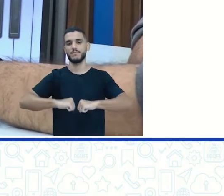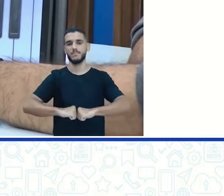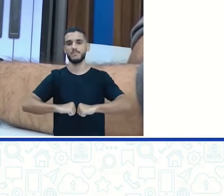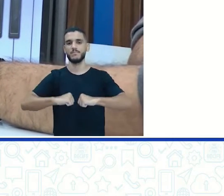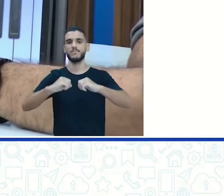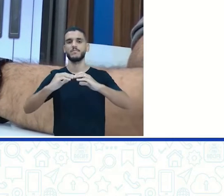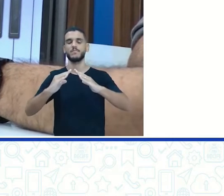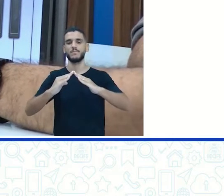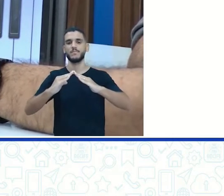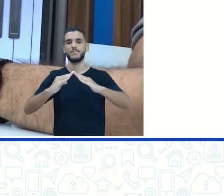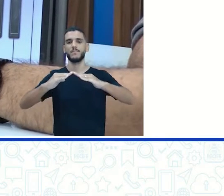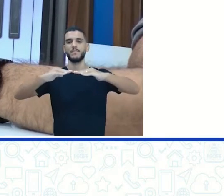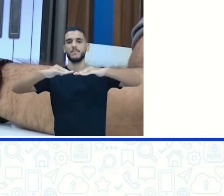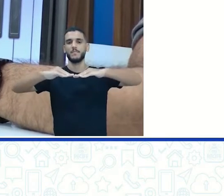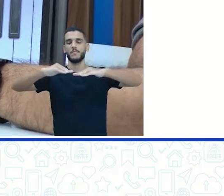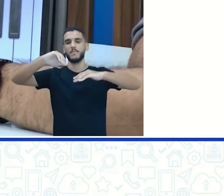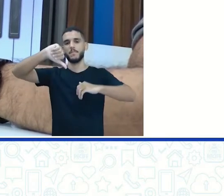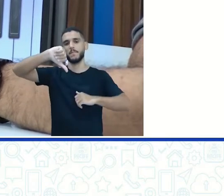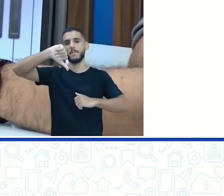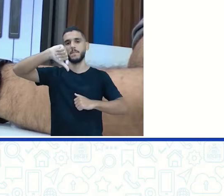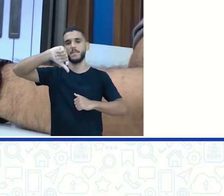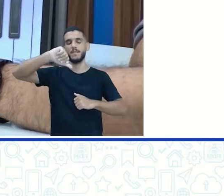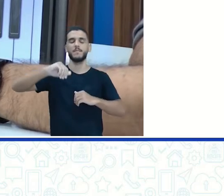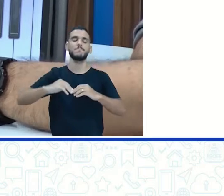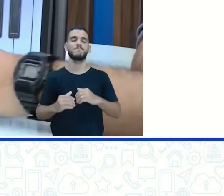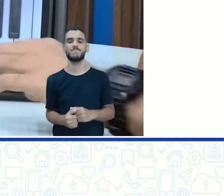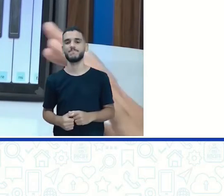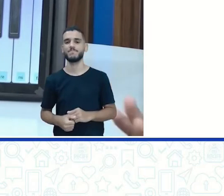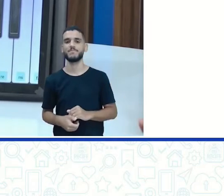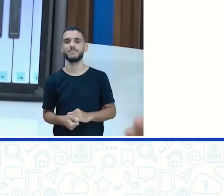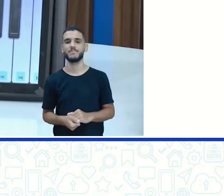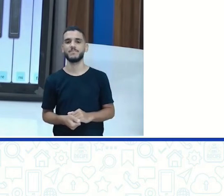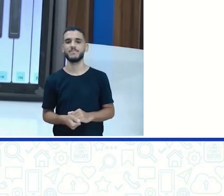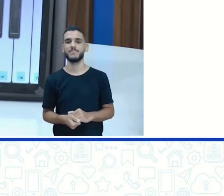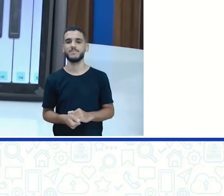ré, mi, fá, fá, fá.